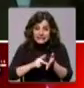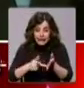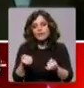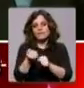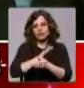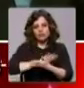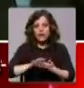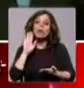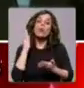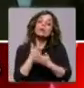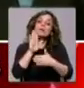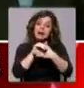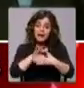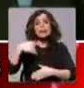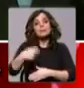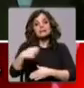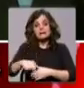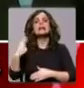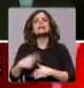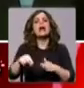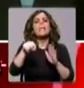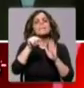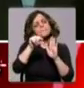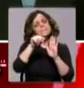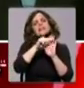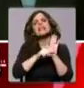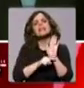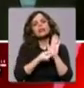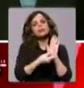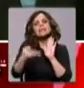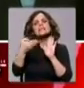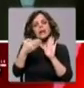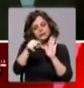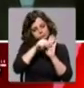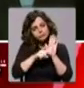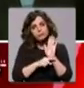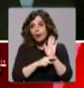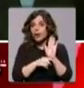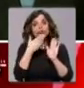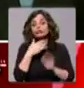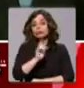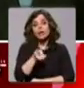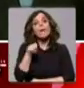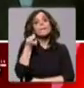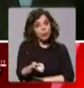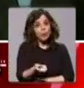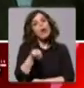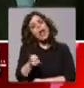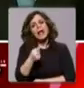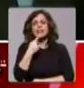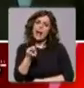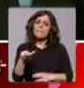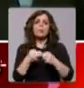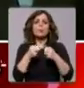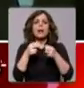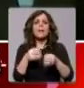Eurogrupo tinha apenas 7 medidas, não chega, é pouco, há de certo modo um adiar do problema, como nós costumamos dizer em